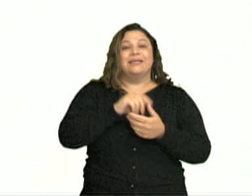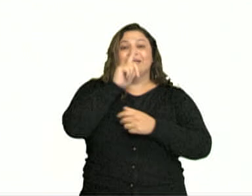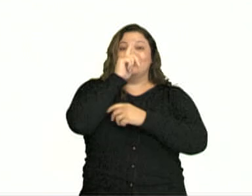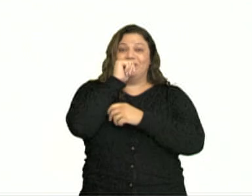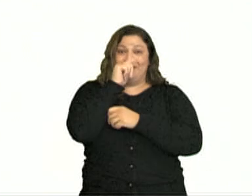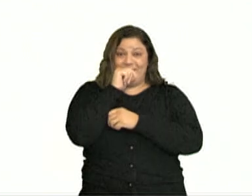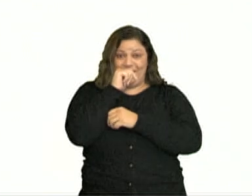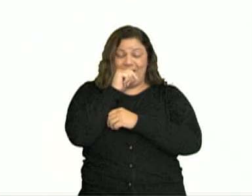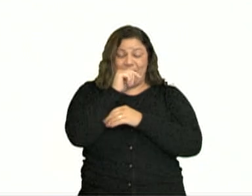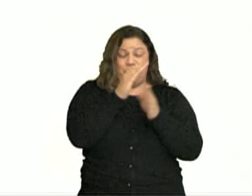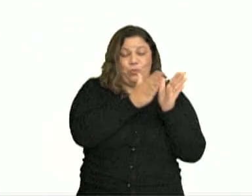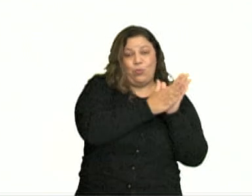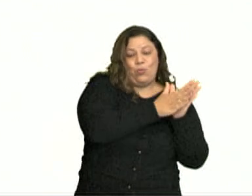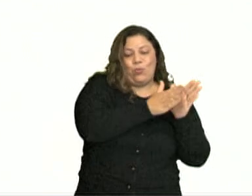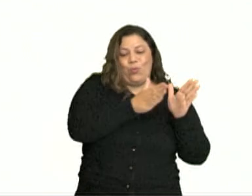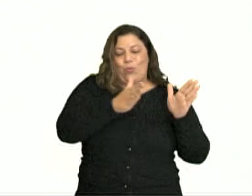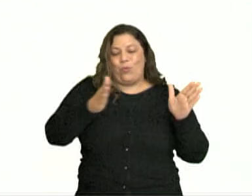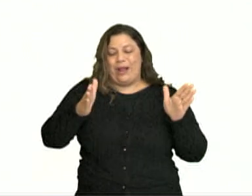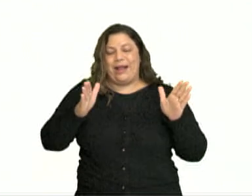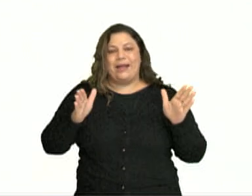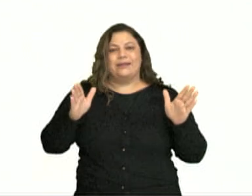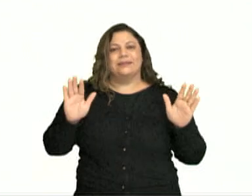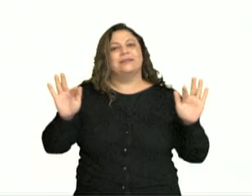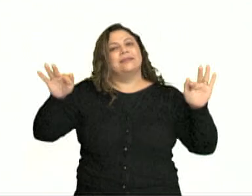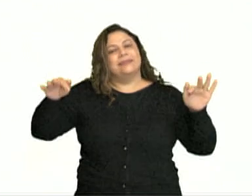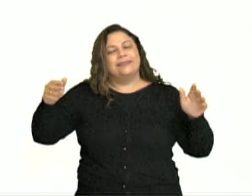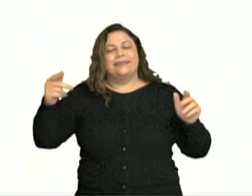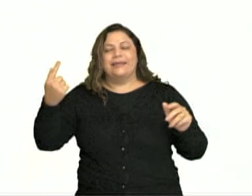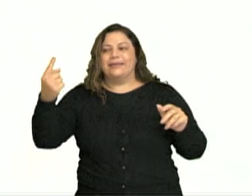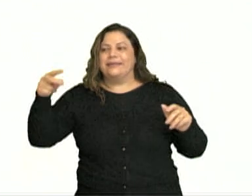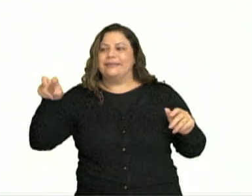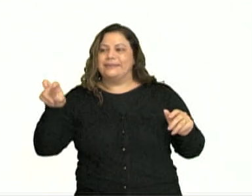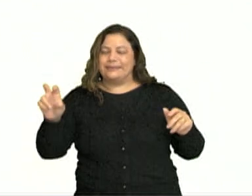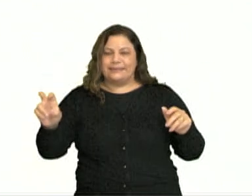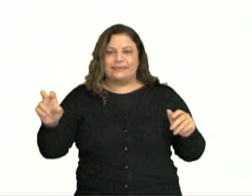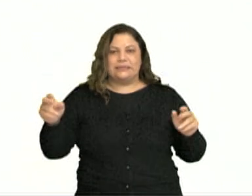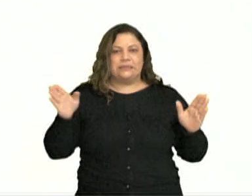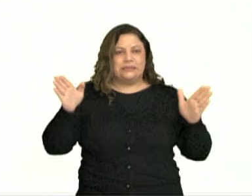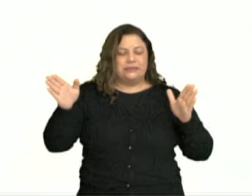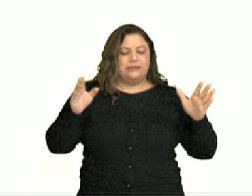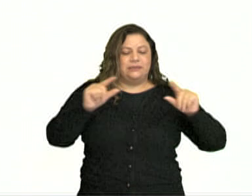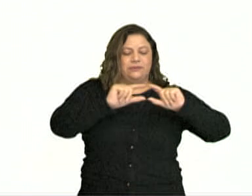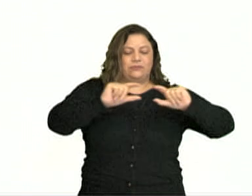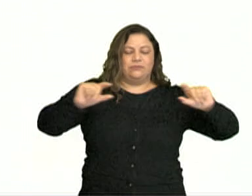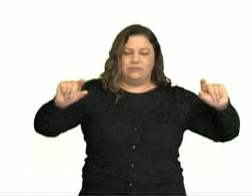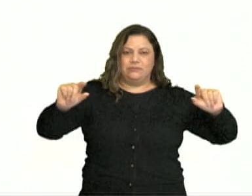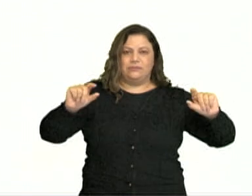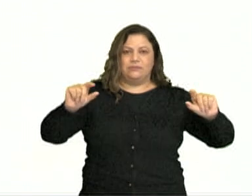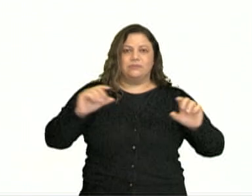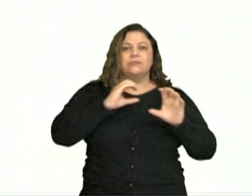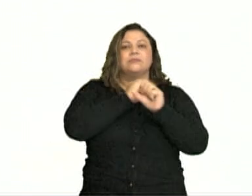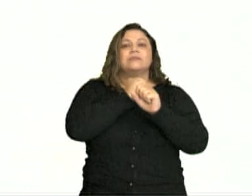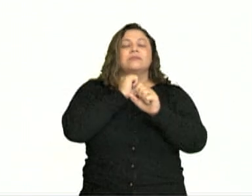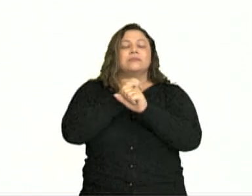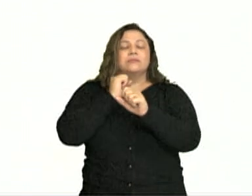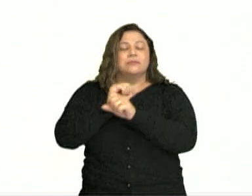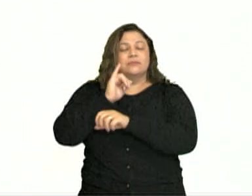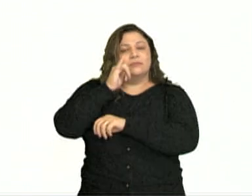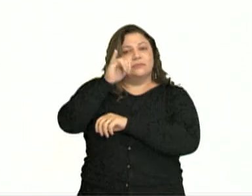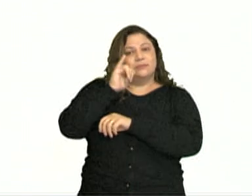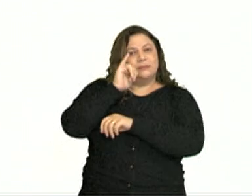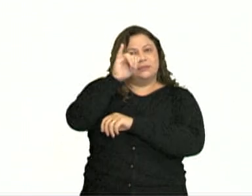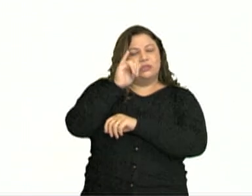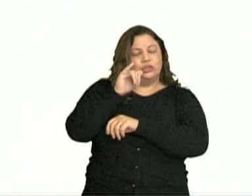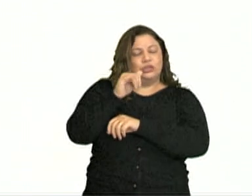graus Celsius a 15,5 graus Celsius. Trata-se de uma unidade de medida utilizada para medir a energia na forma de